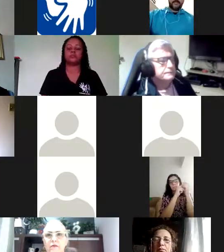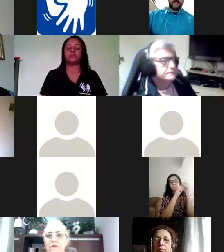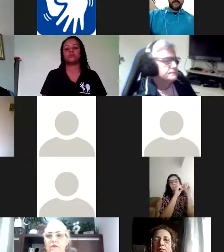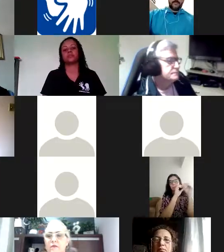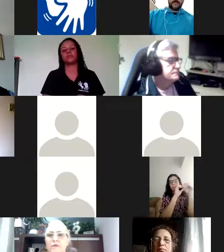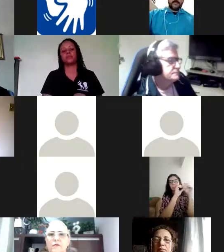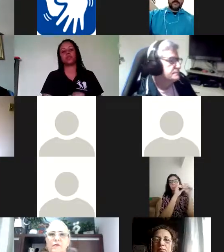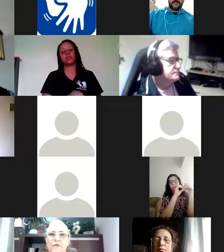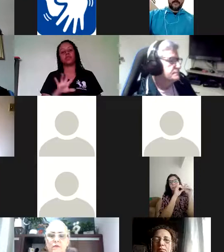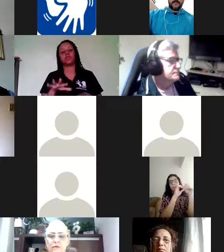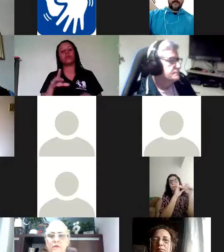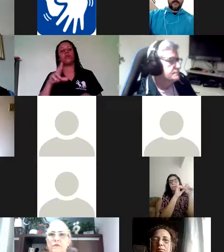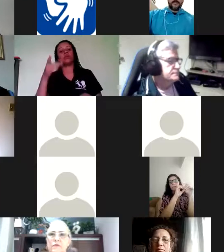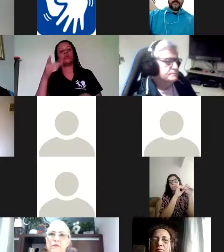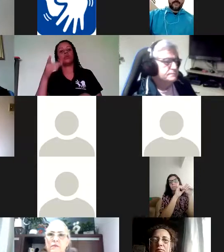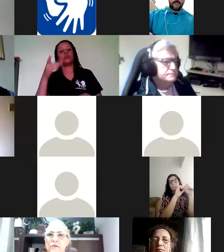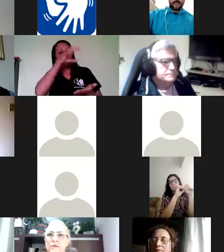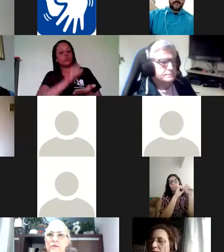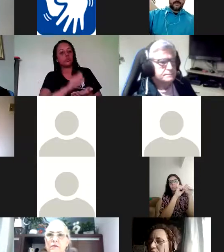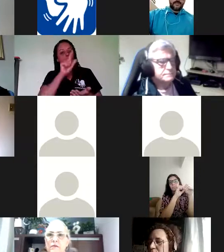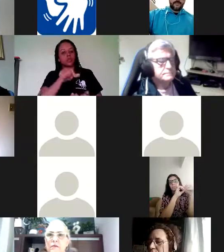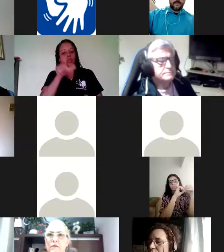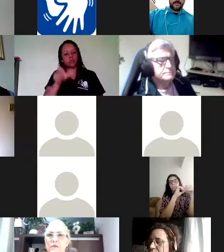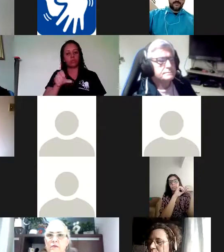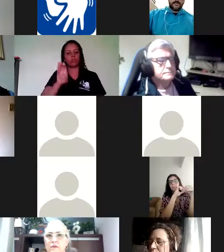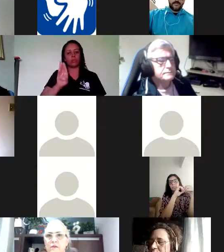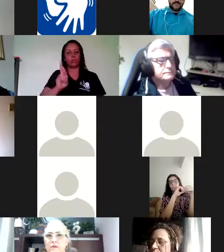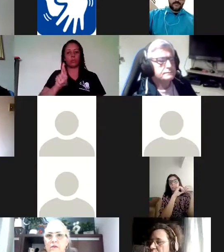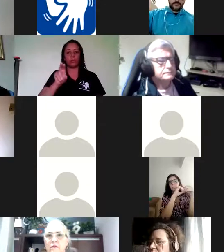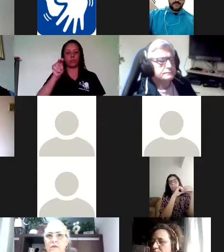a próxima pessoa inscrita é o Bruno Nunes. Bruno.